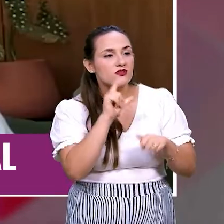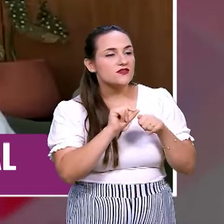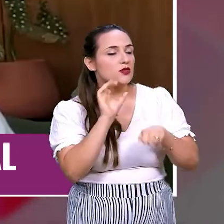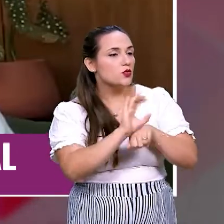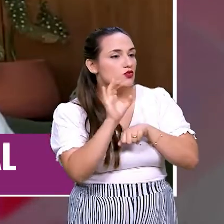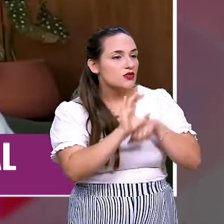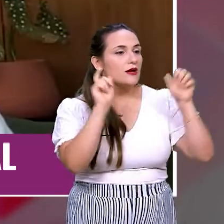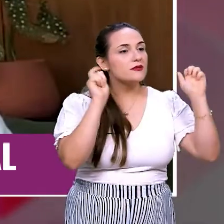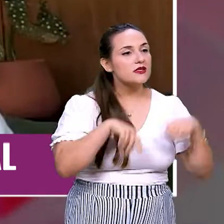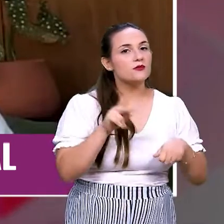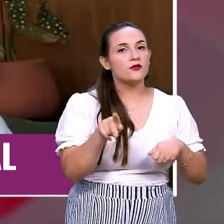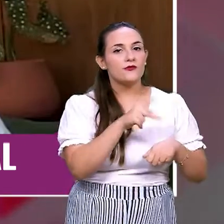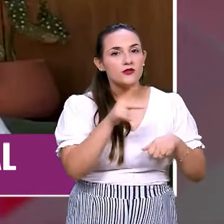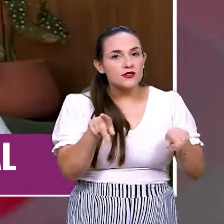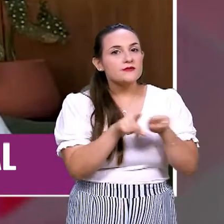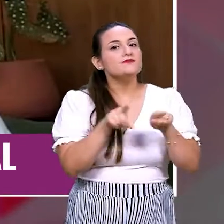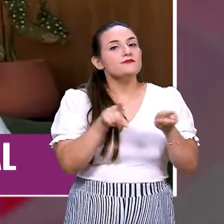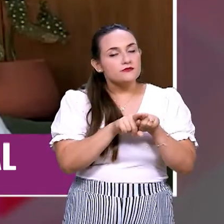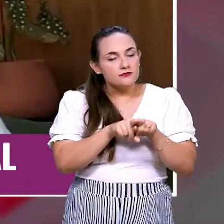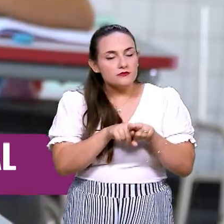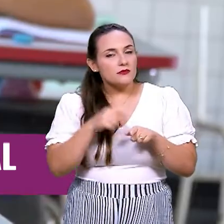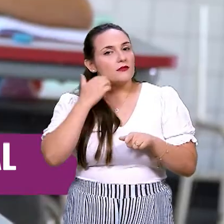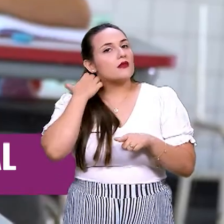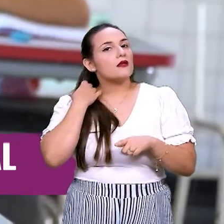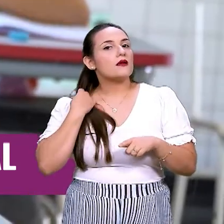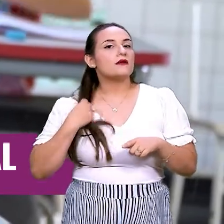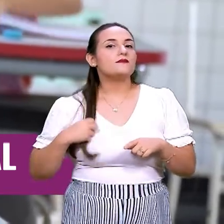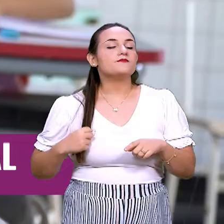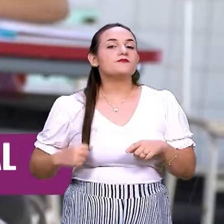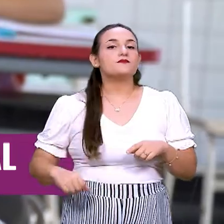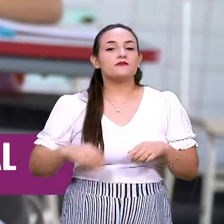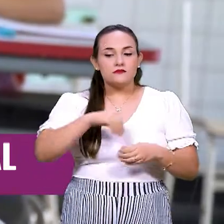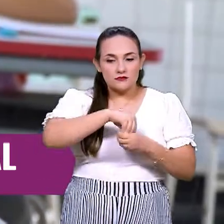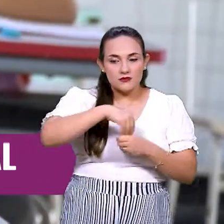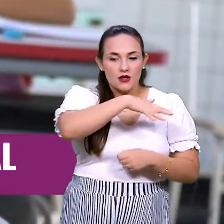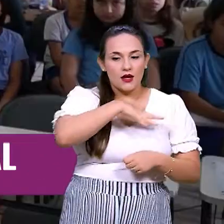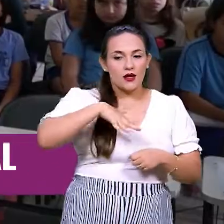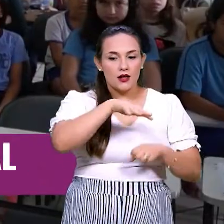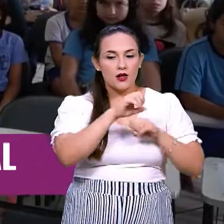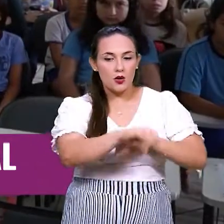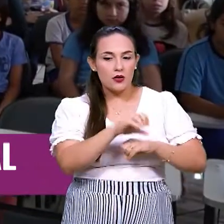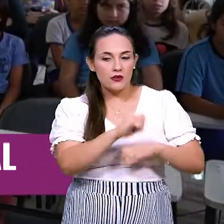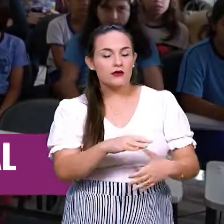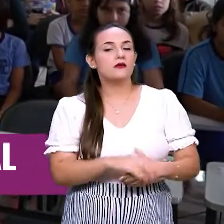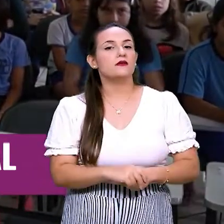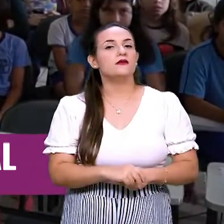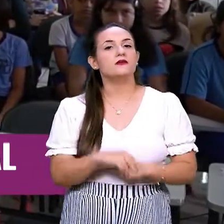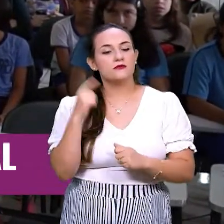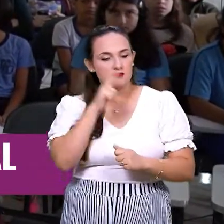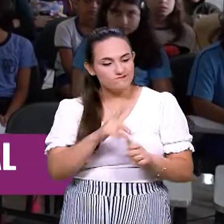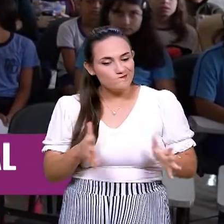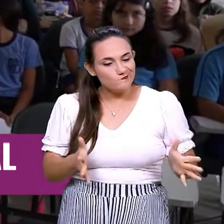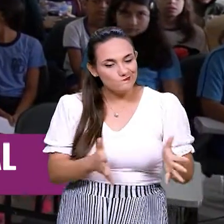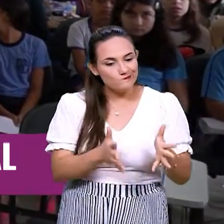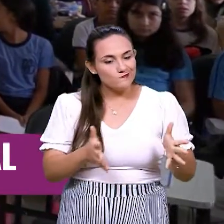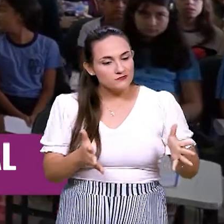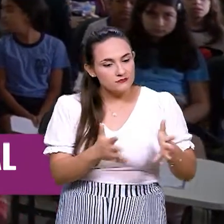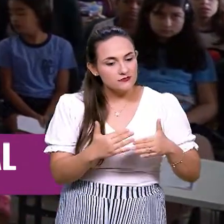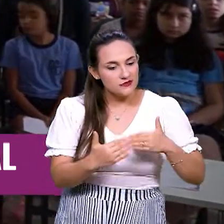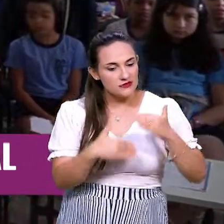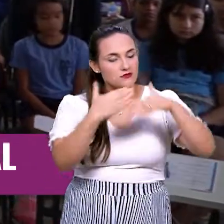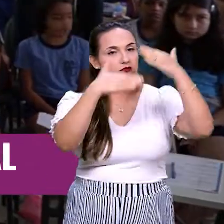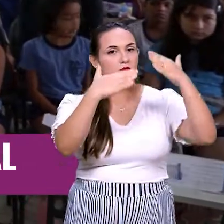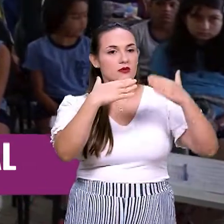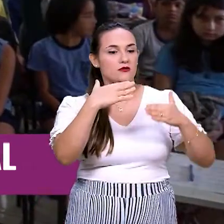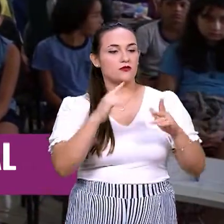nossos professores e os nossos educadores, ou seja, todos que estão envolvidos com a educação, para promover esse desenvolvimento dessas